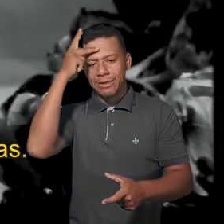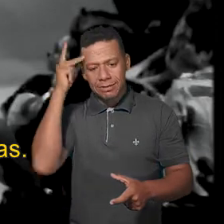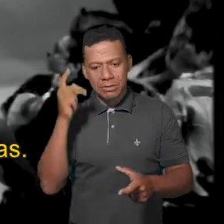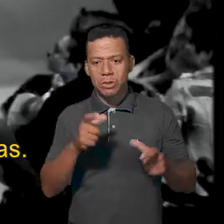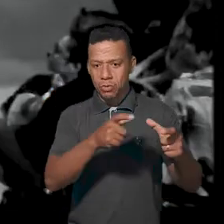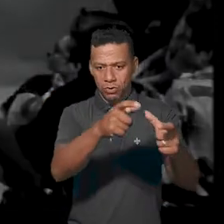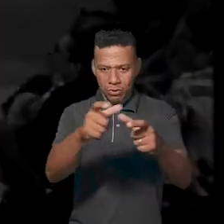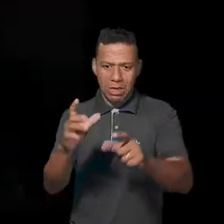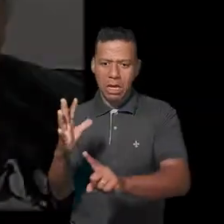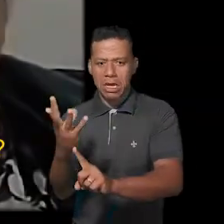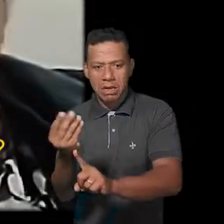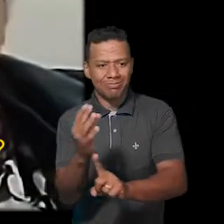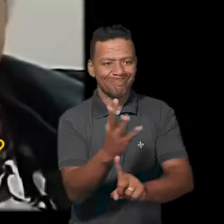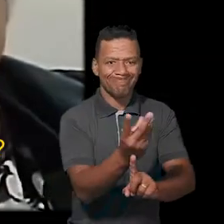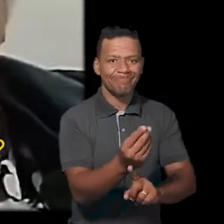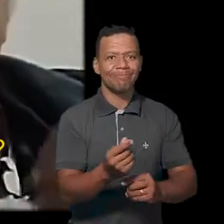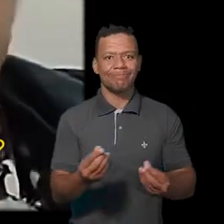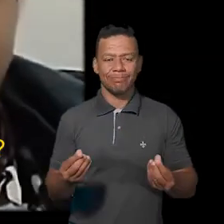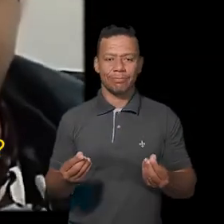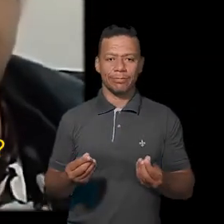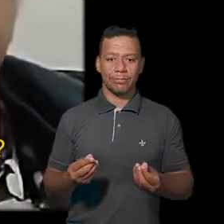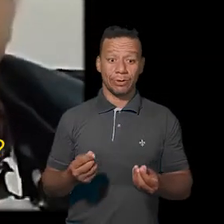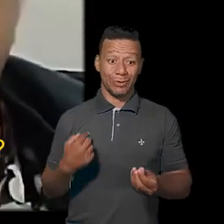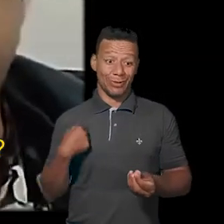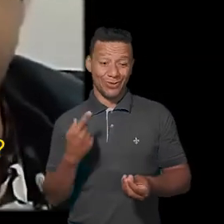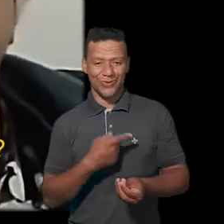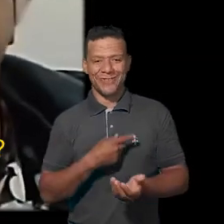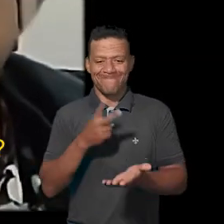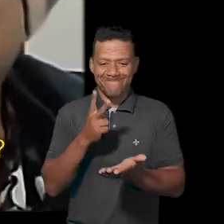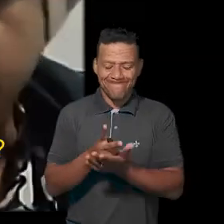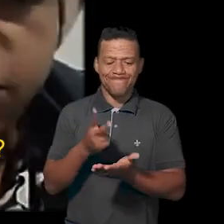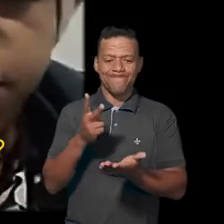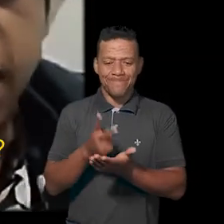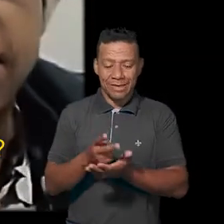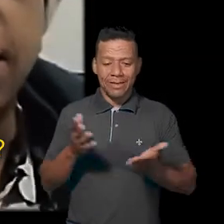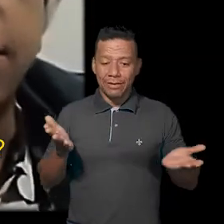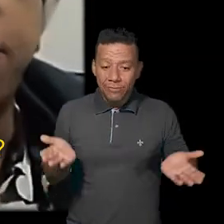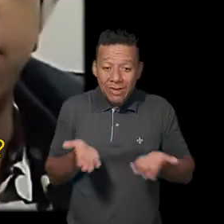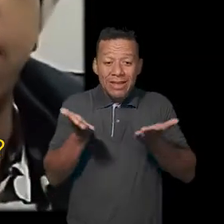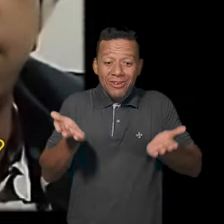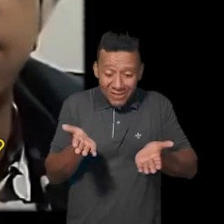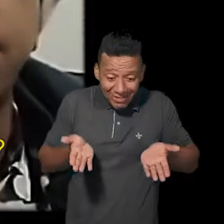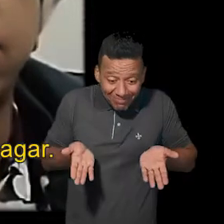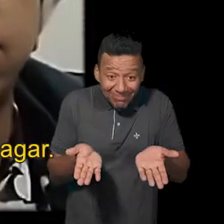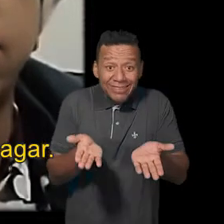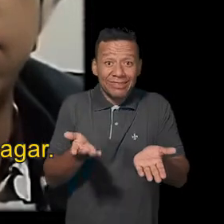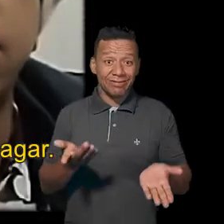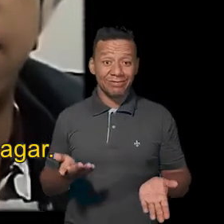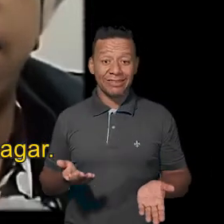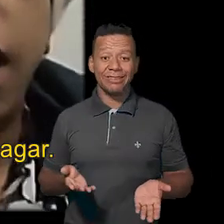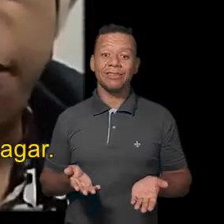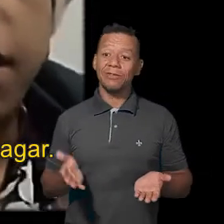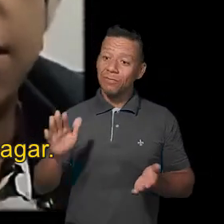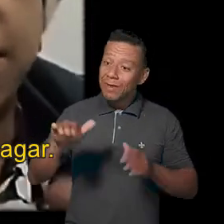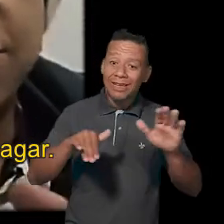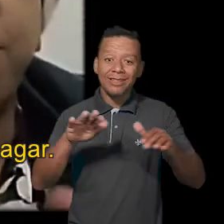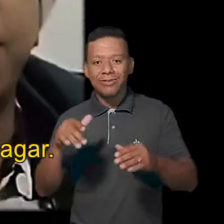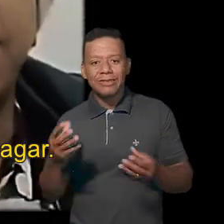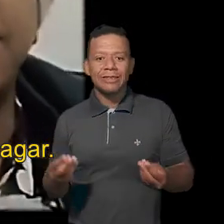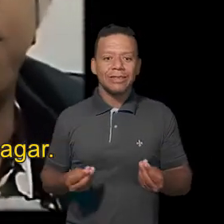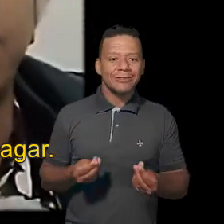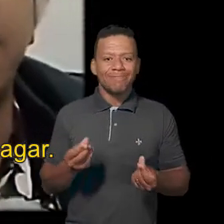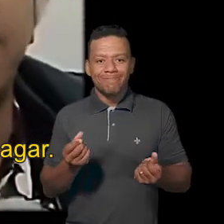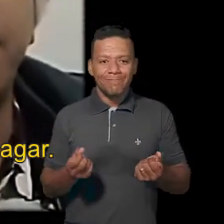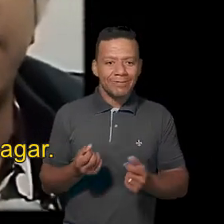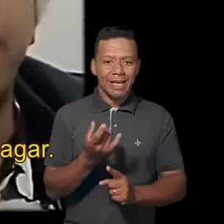redes artísticas. Então a gente sempre tá ali, né, colocando um pouquinho mais de brasa aí nessa fogueira, sabe? Colocando a banana,